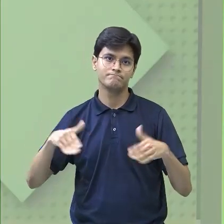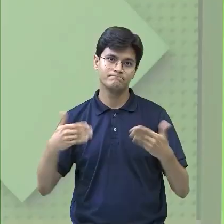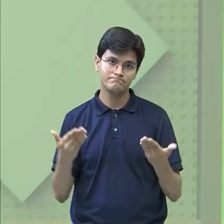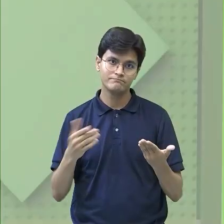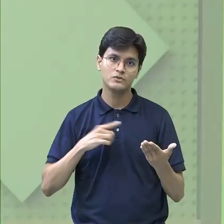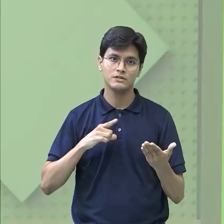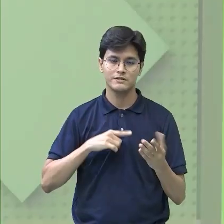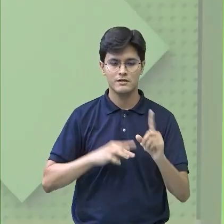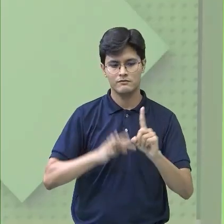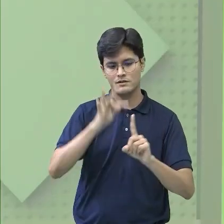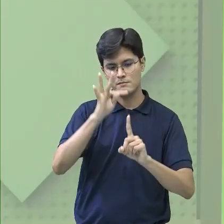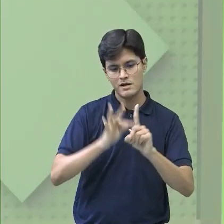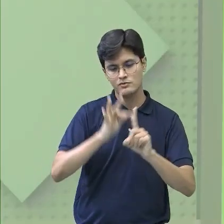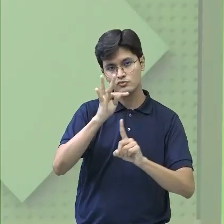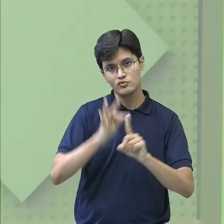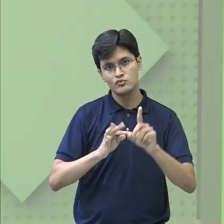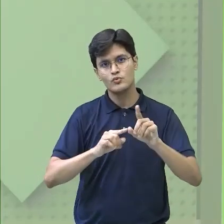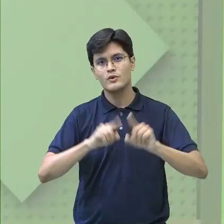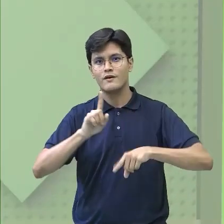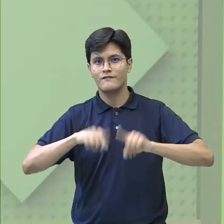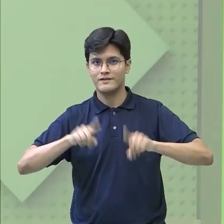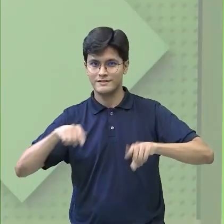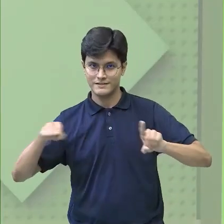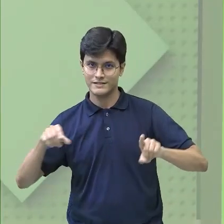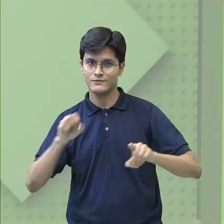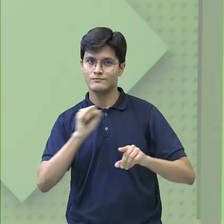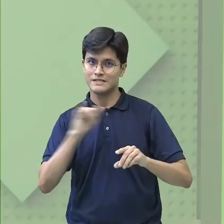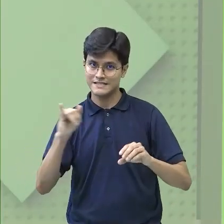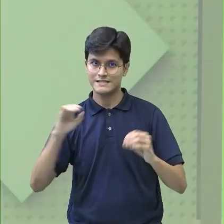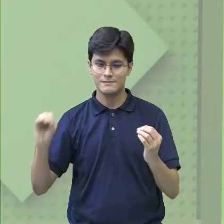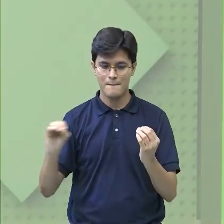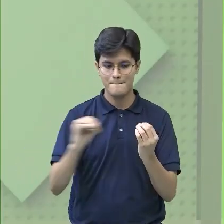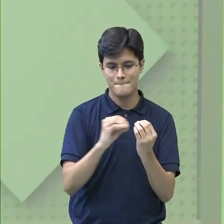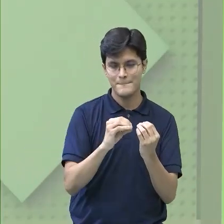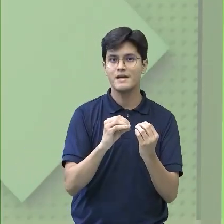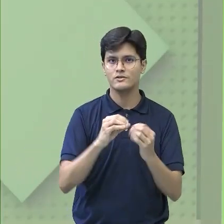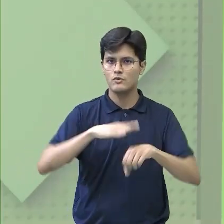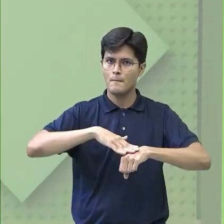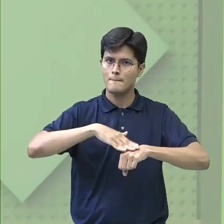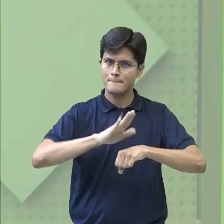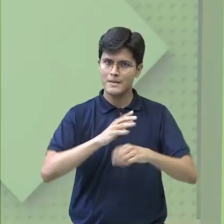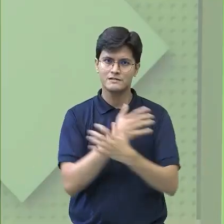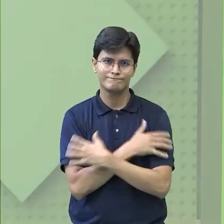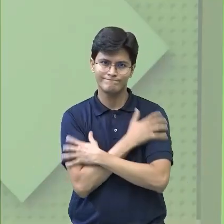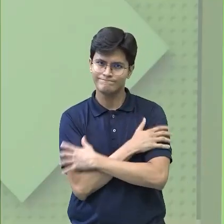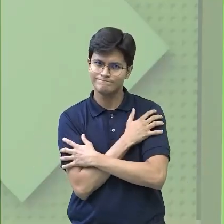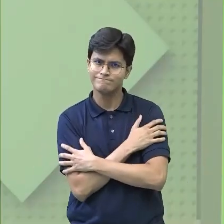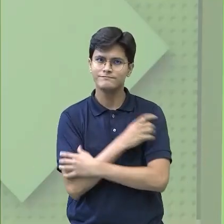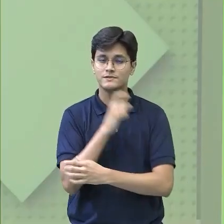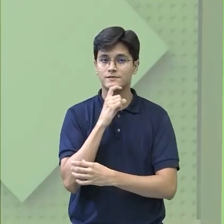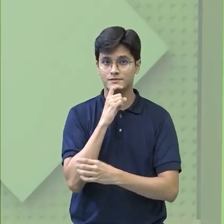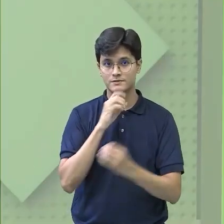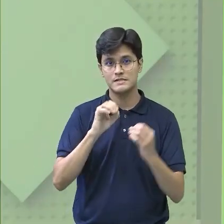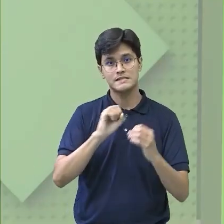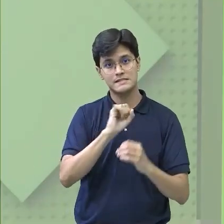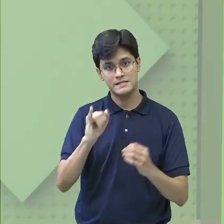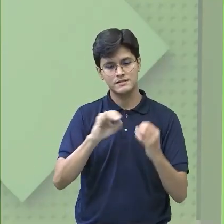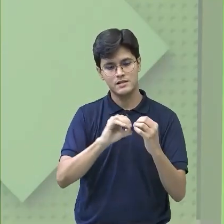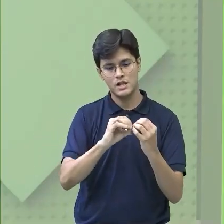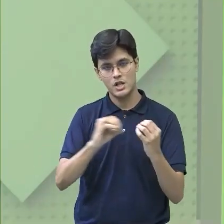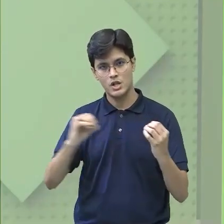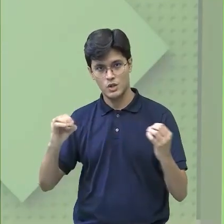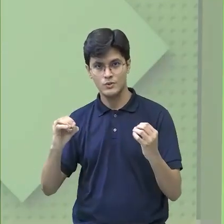momentos, esse planeta vai estar mais próximo ao Sol, recebendo mais luminosidade, consequentemente mais calor. E